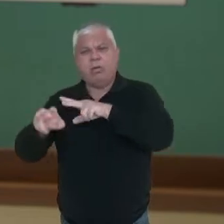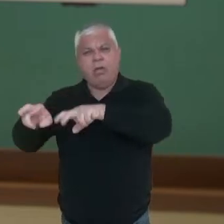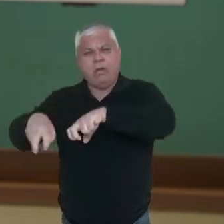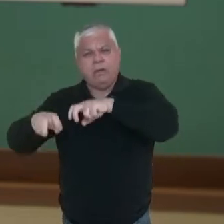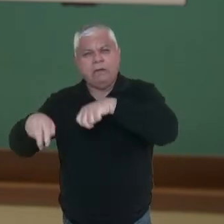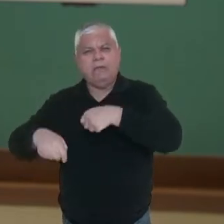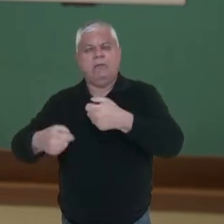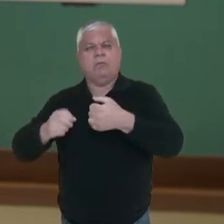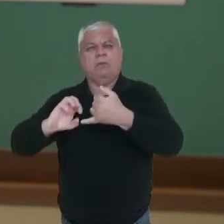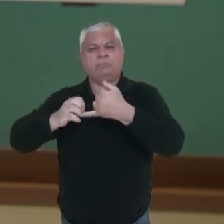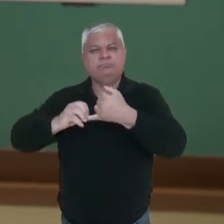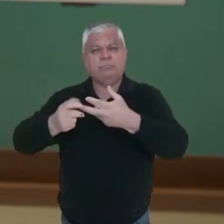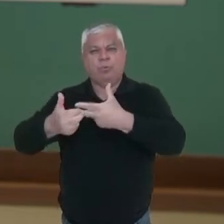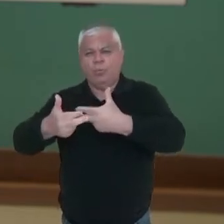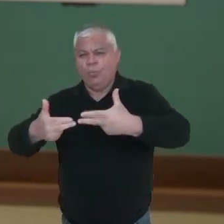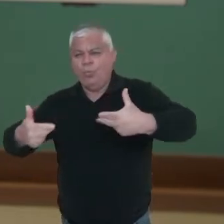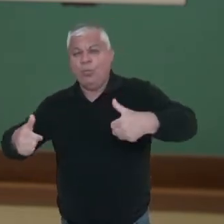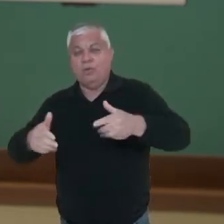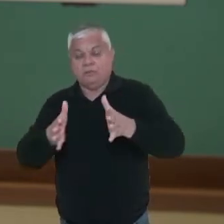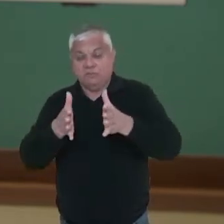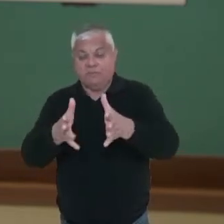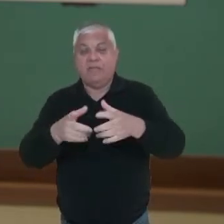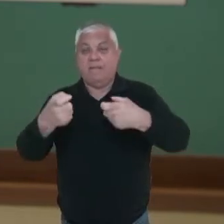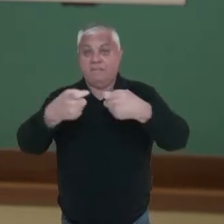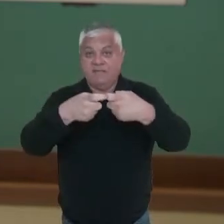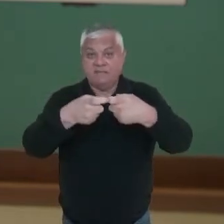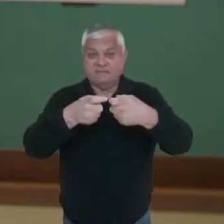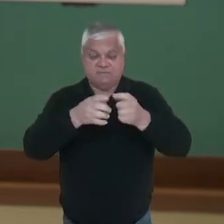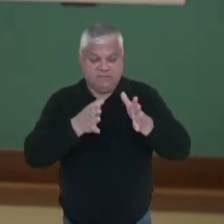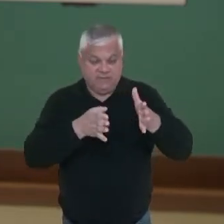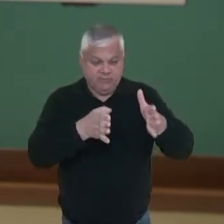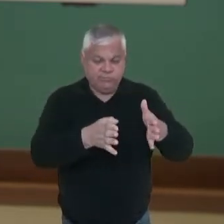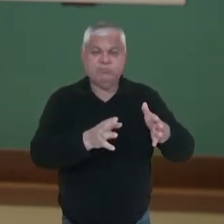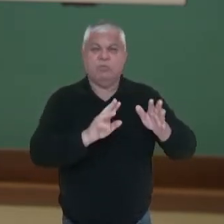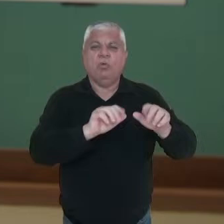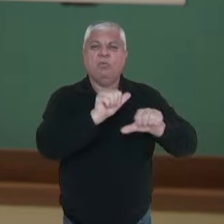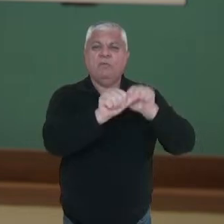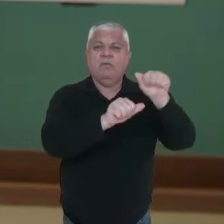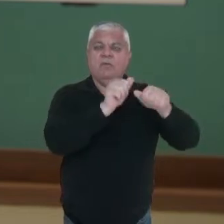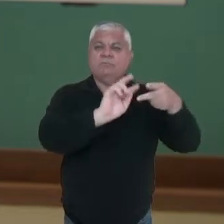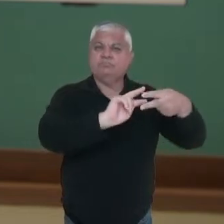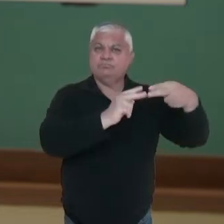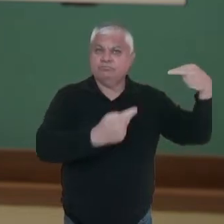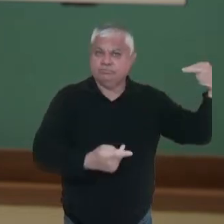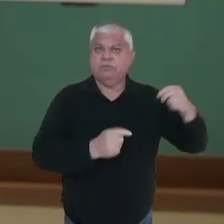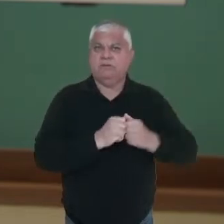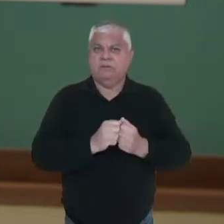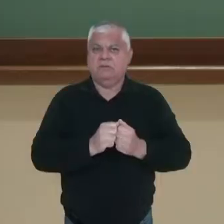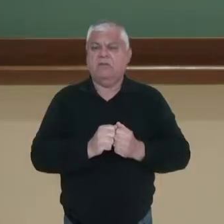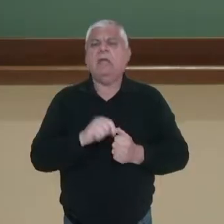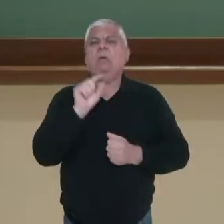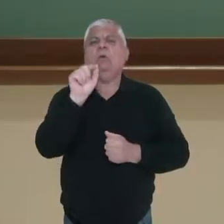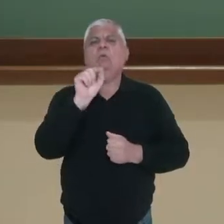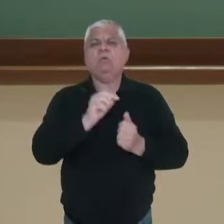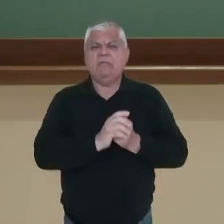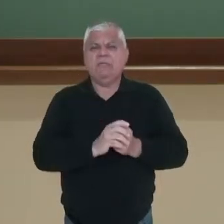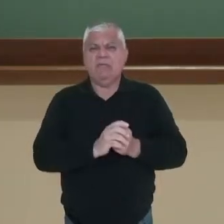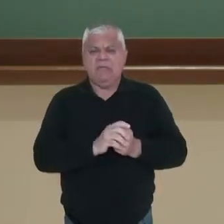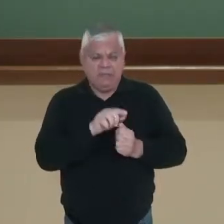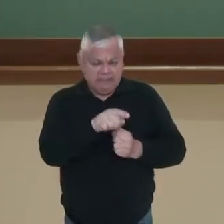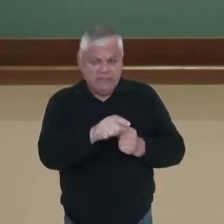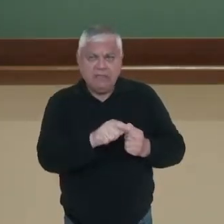industriais ou na medicina, como em processos de fermentação ou organismos geneticamente modificados. O que é um organismo